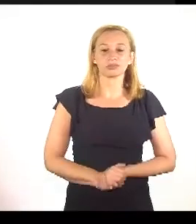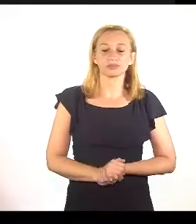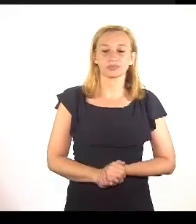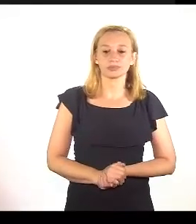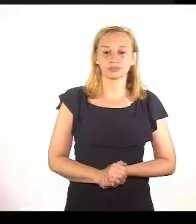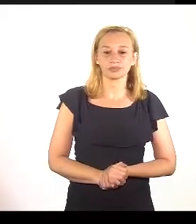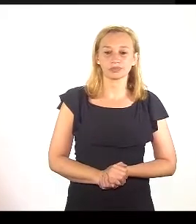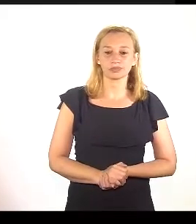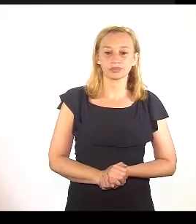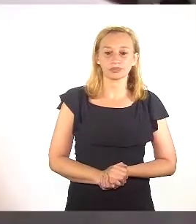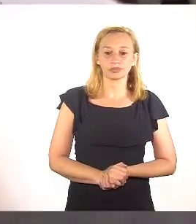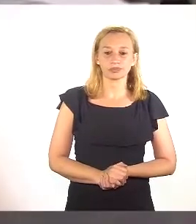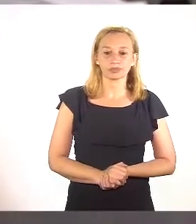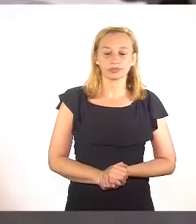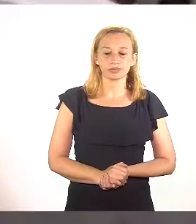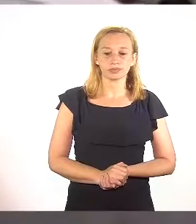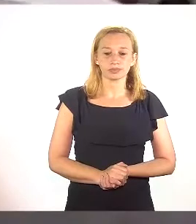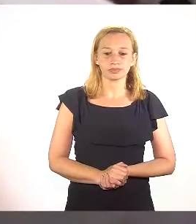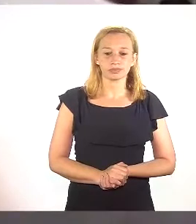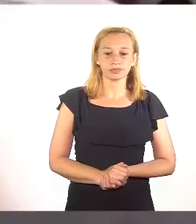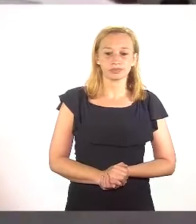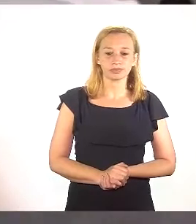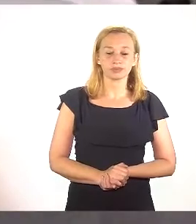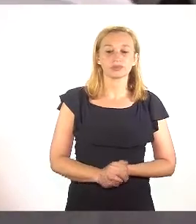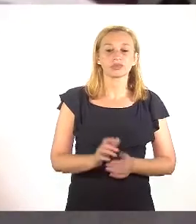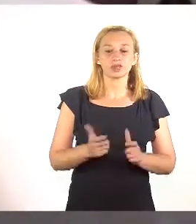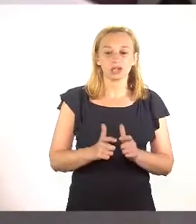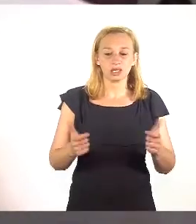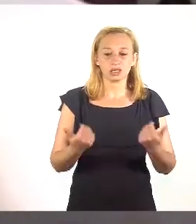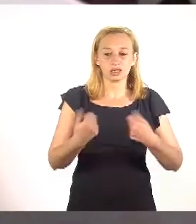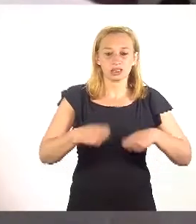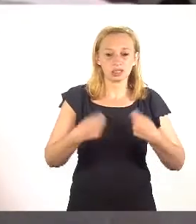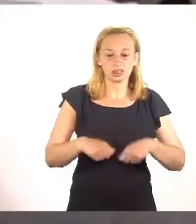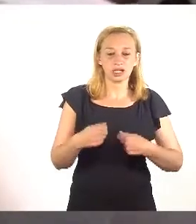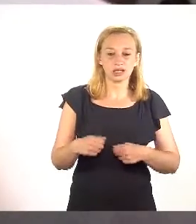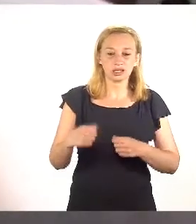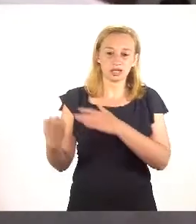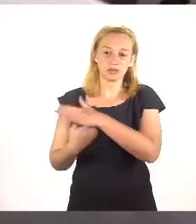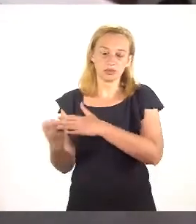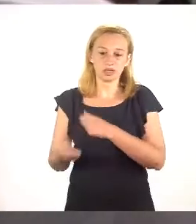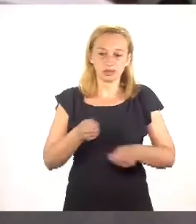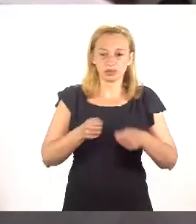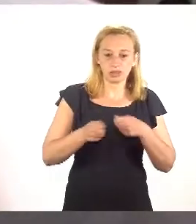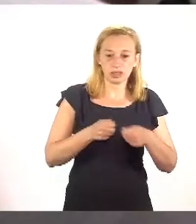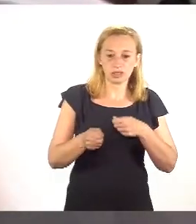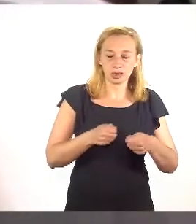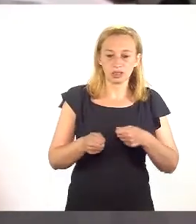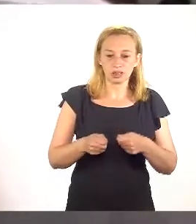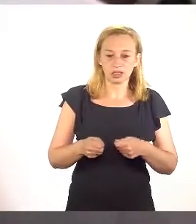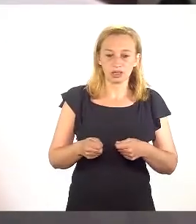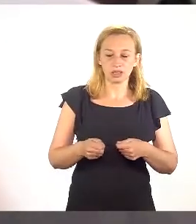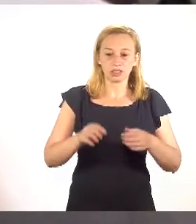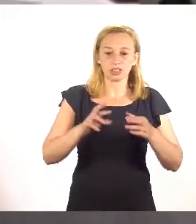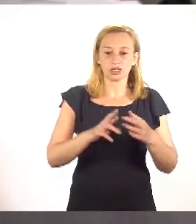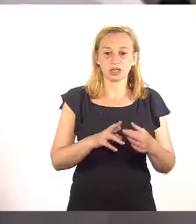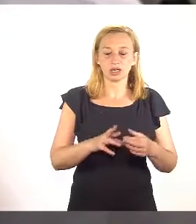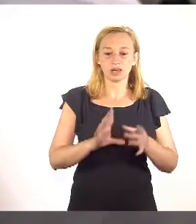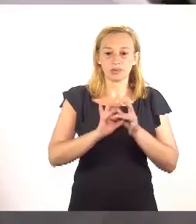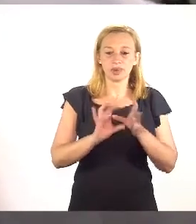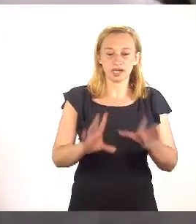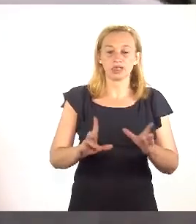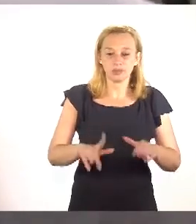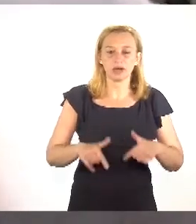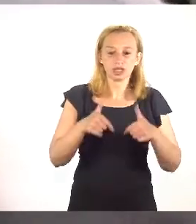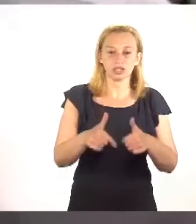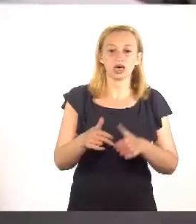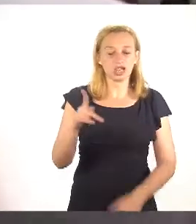vamos para a última. Uma das maiores necessidades de uma agência reguladora é ter autonomia para executar sua atividade com excelência. A Genersa